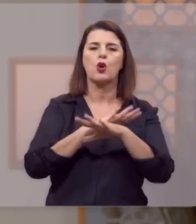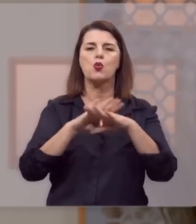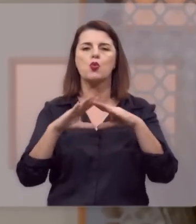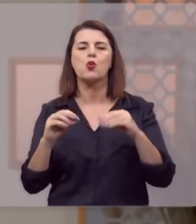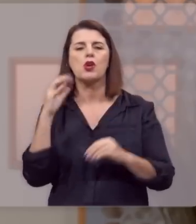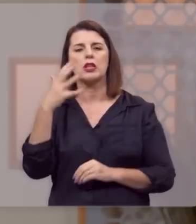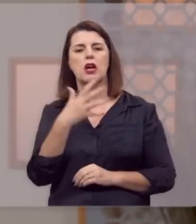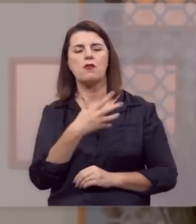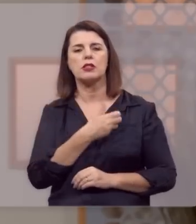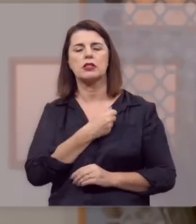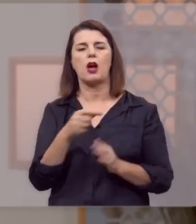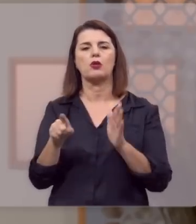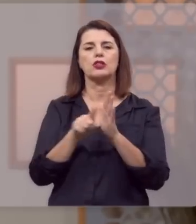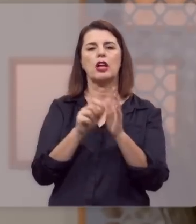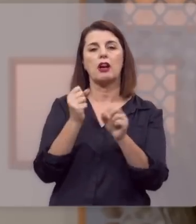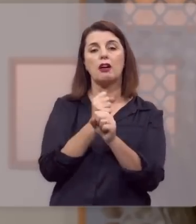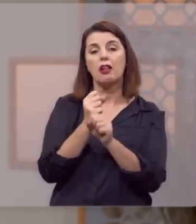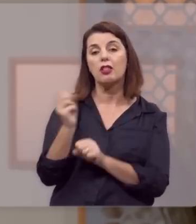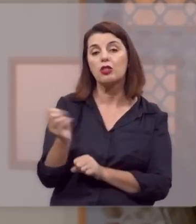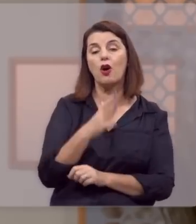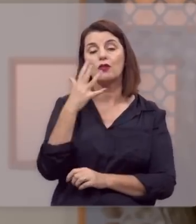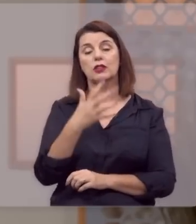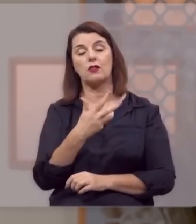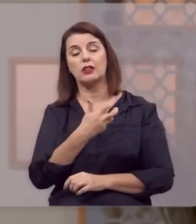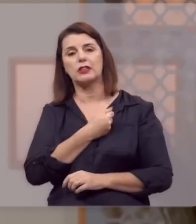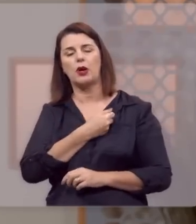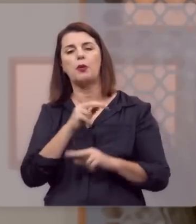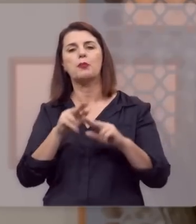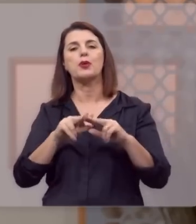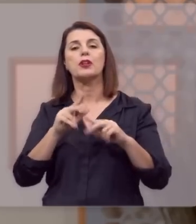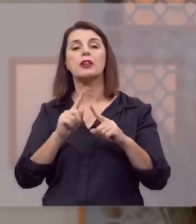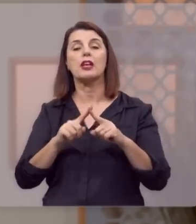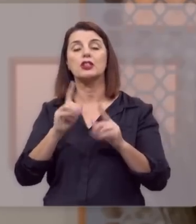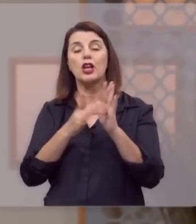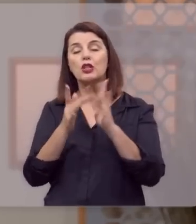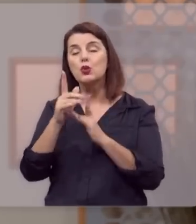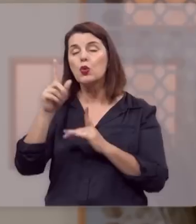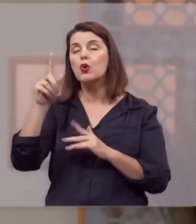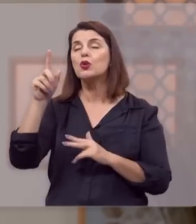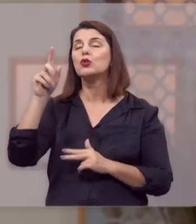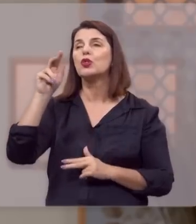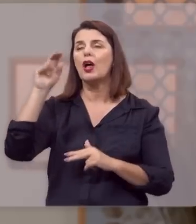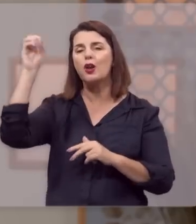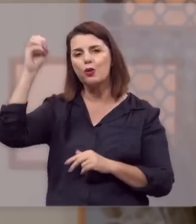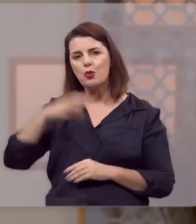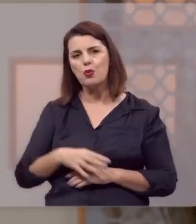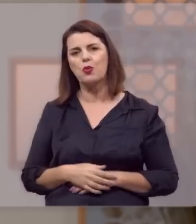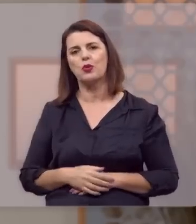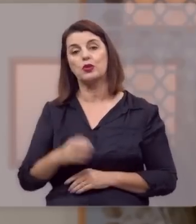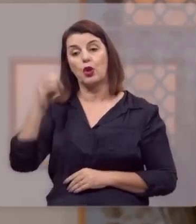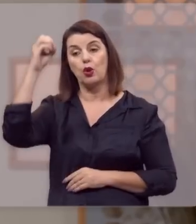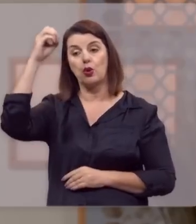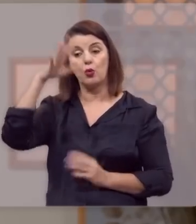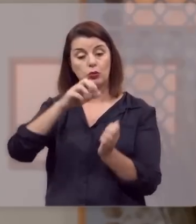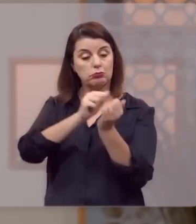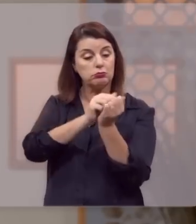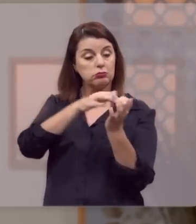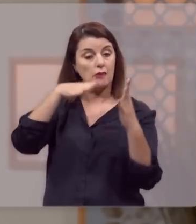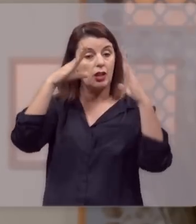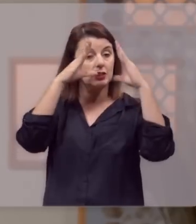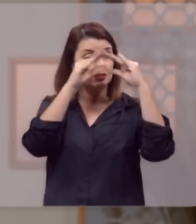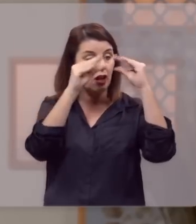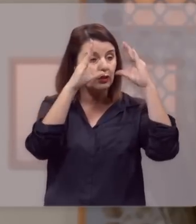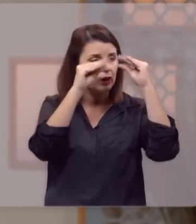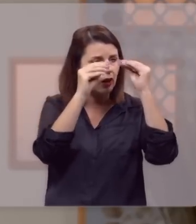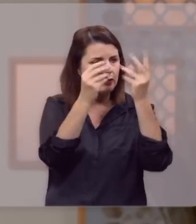chega a salvação, chega a restauração, chega a redenção, porque ele é a luz, e a luz resplandece nas trevas, e as trevas não podem